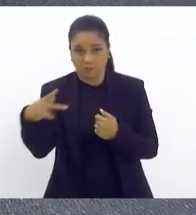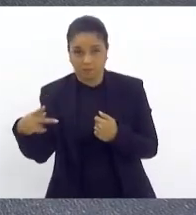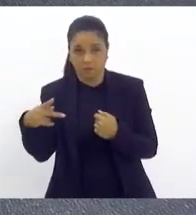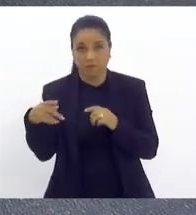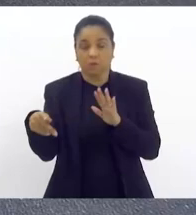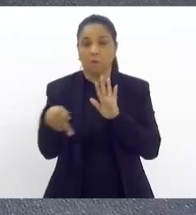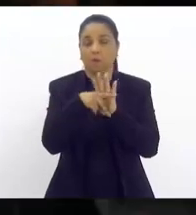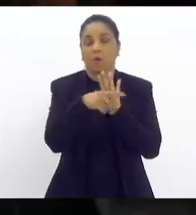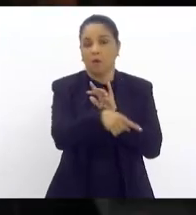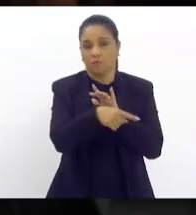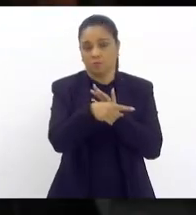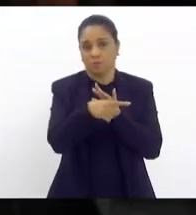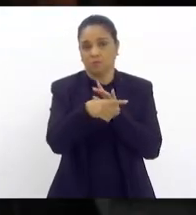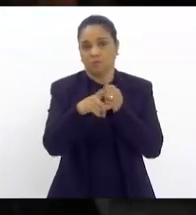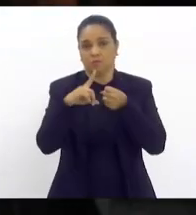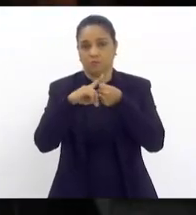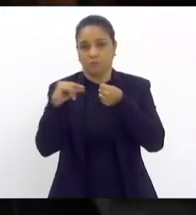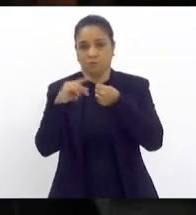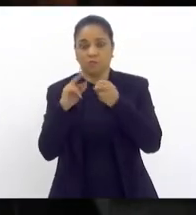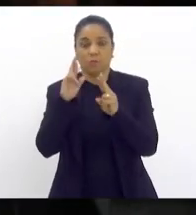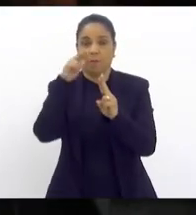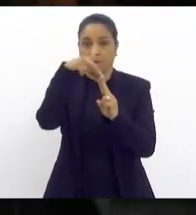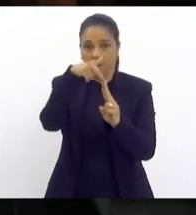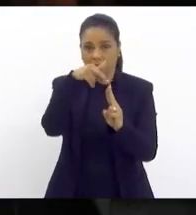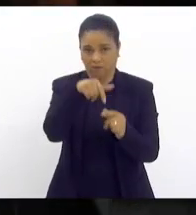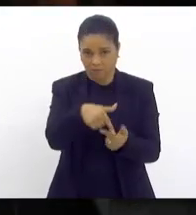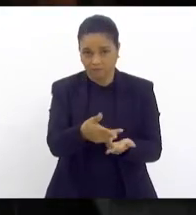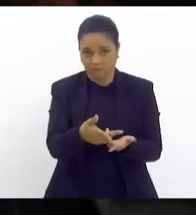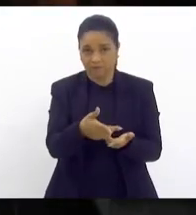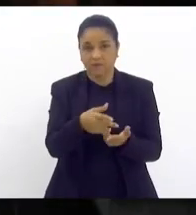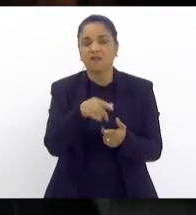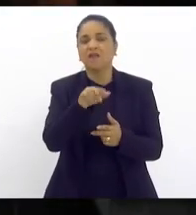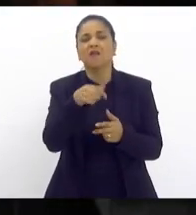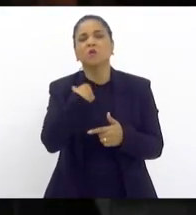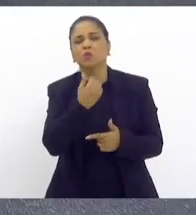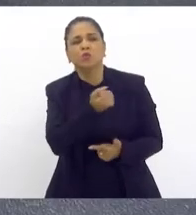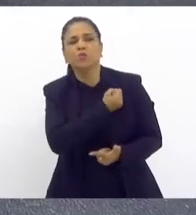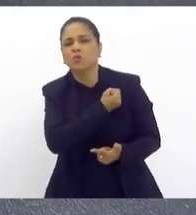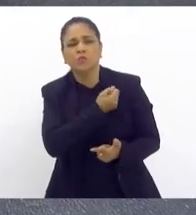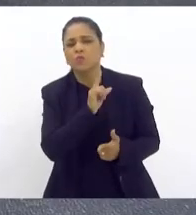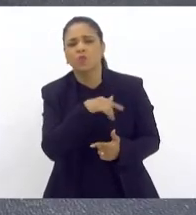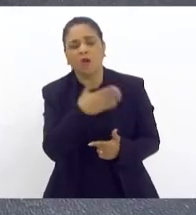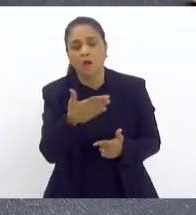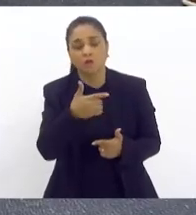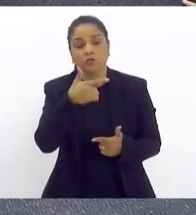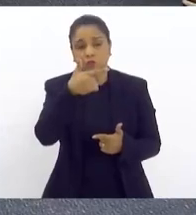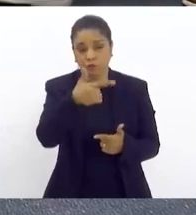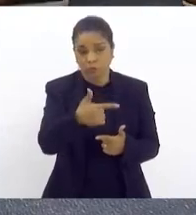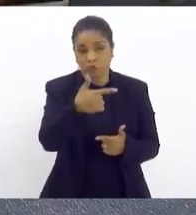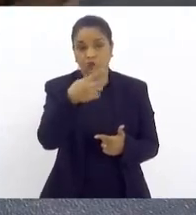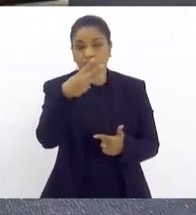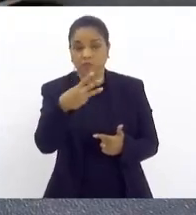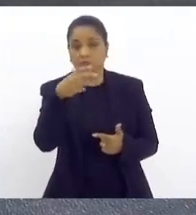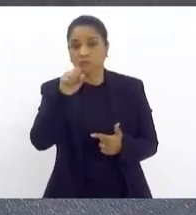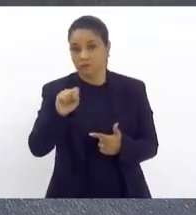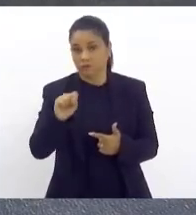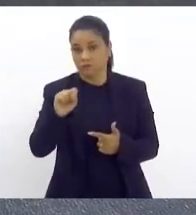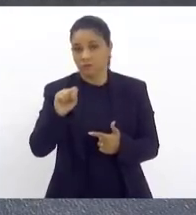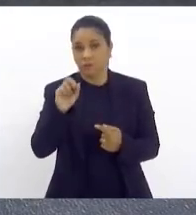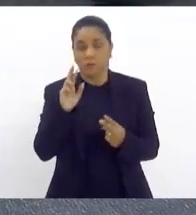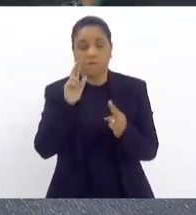este artigo perfeito igual teor se repete o número para mim 2 3 8 parágrafos